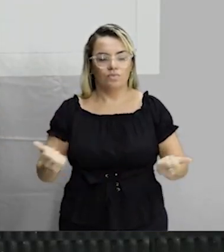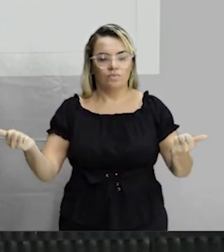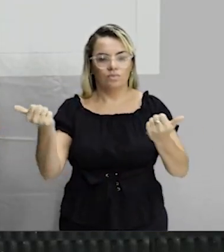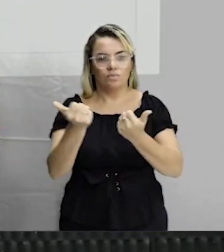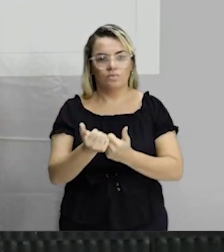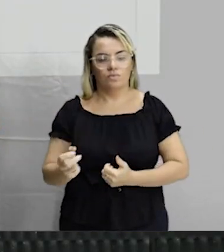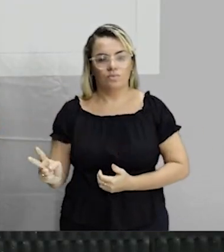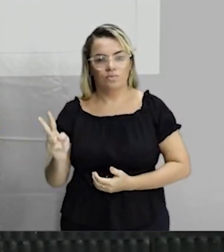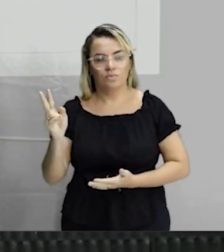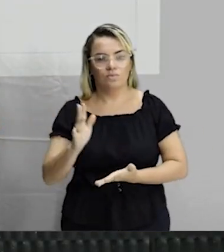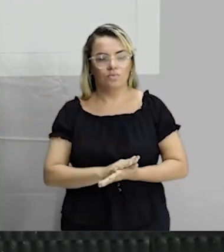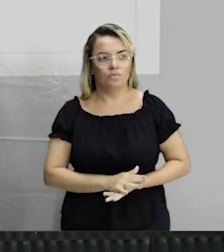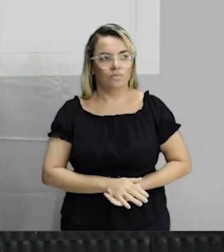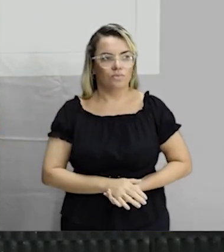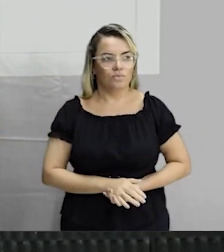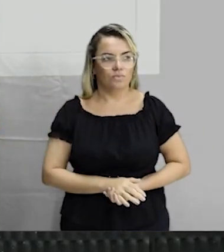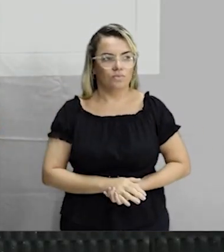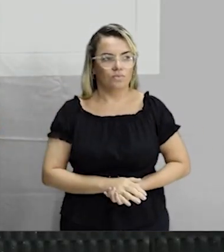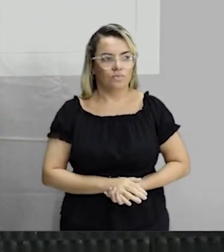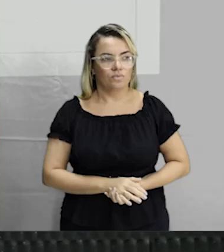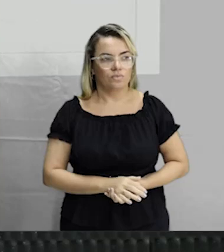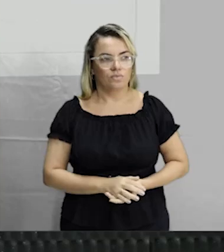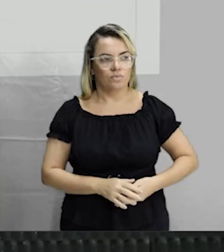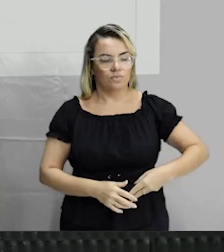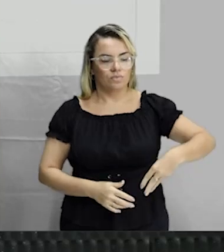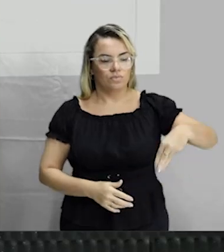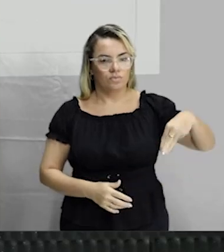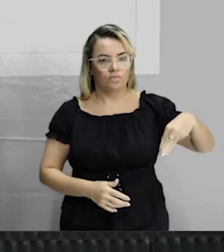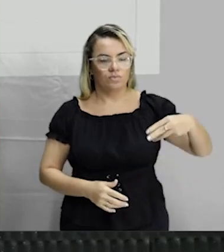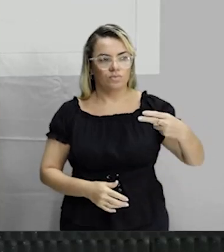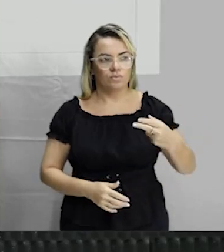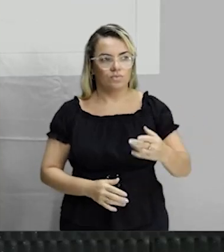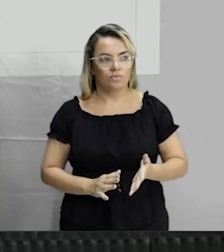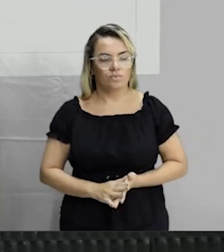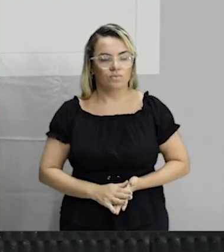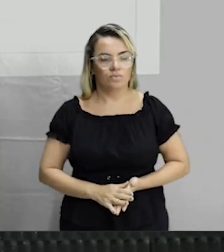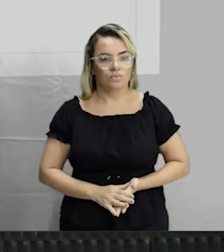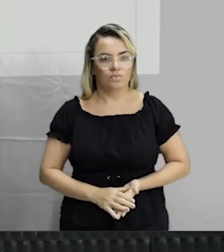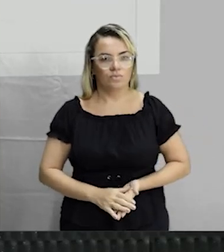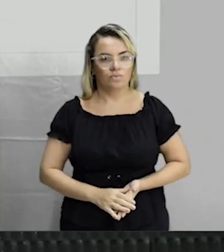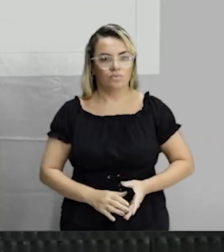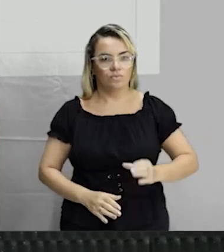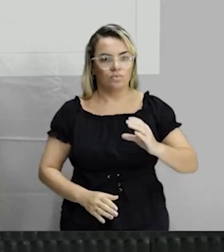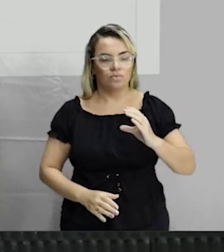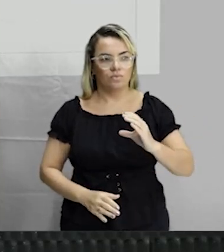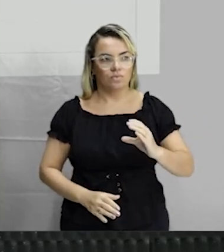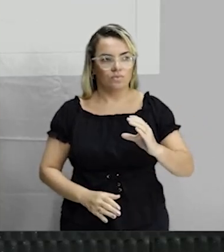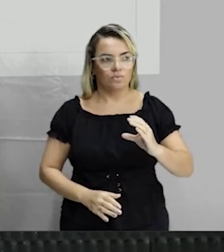né? Então nós temos que o montante vai ser igual a 6 mil